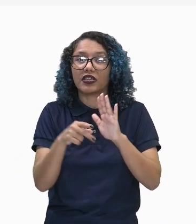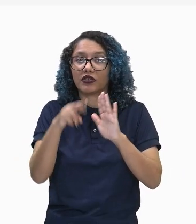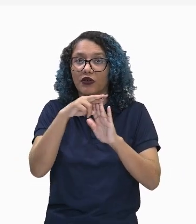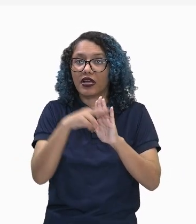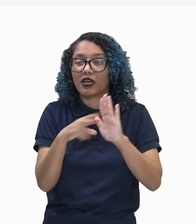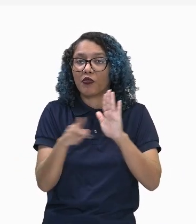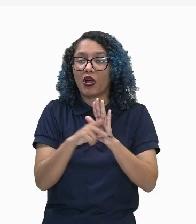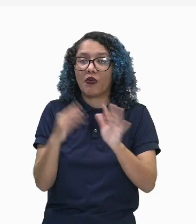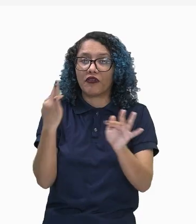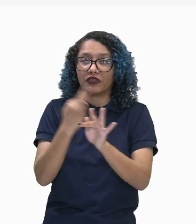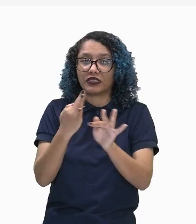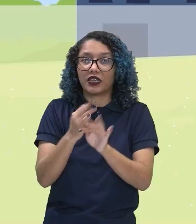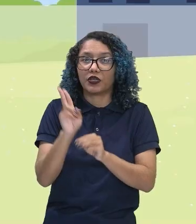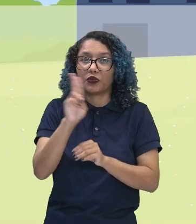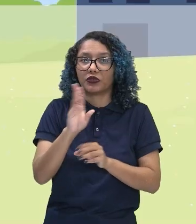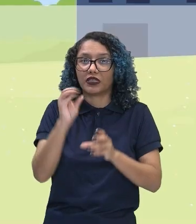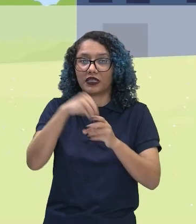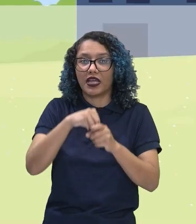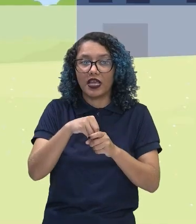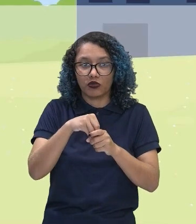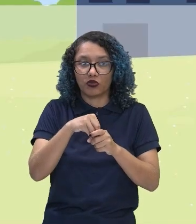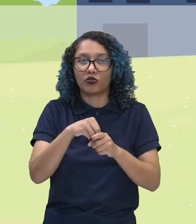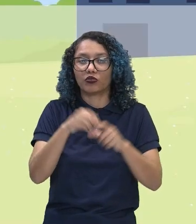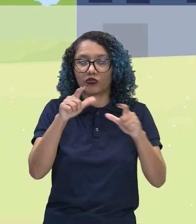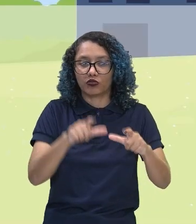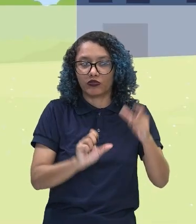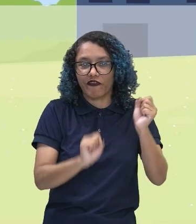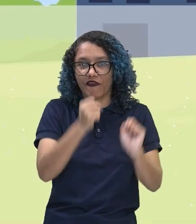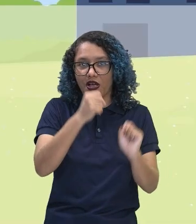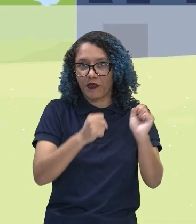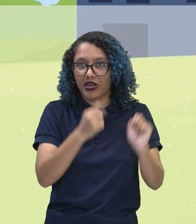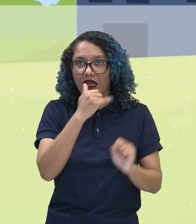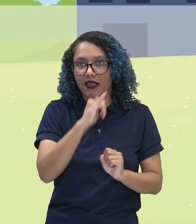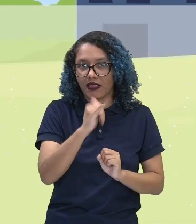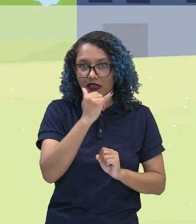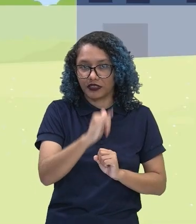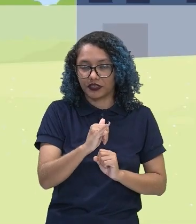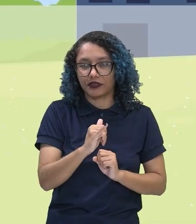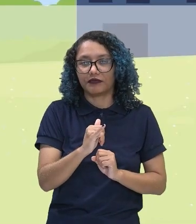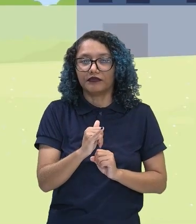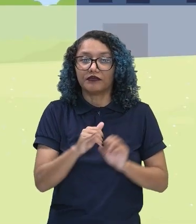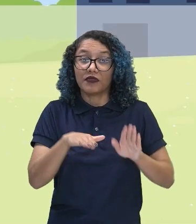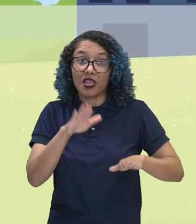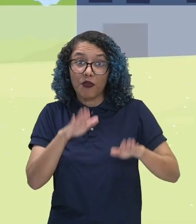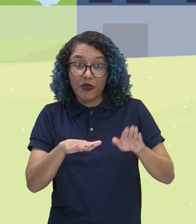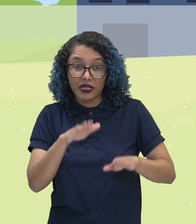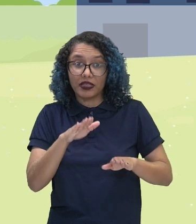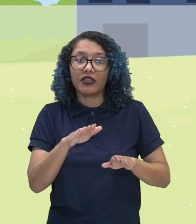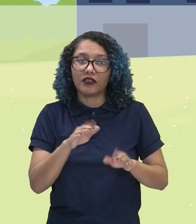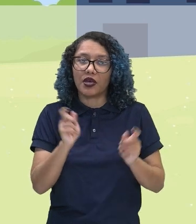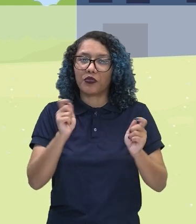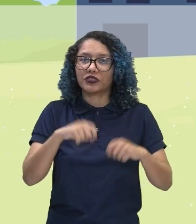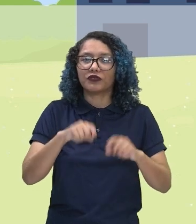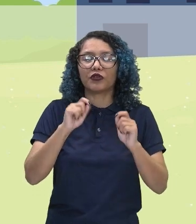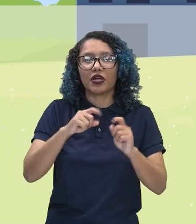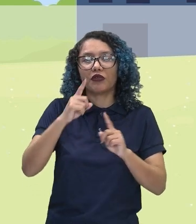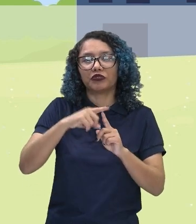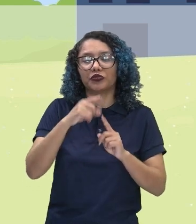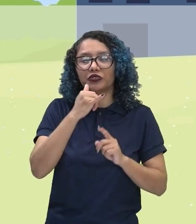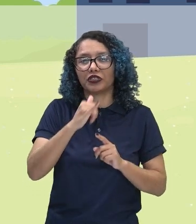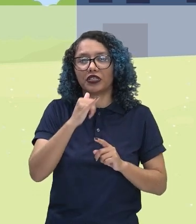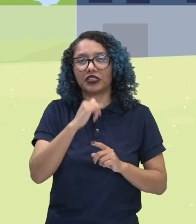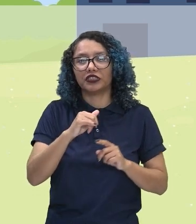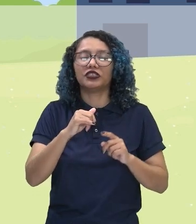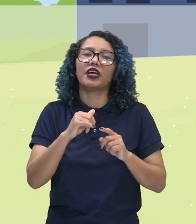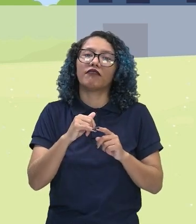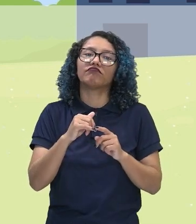gente vai ver que, dependendo do tipo de usina elétrica, a gente vai ter uma geração de energia diferente para cada uma